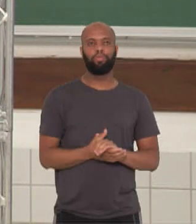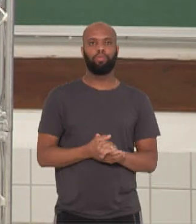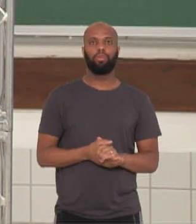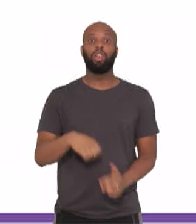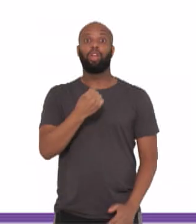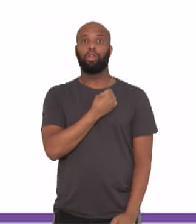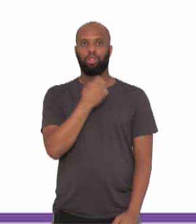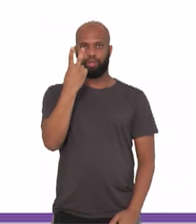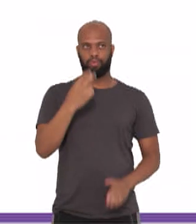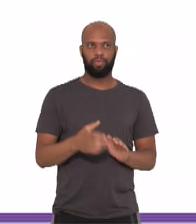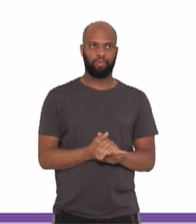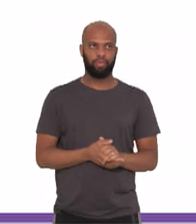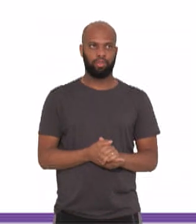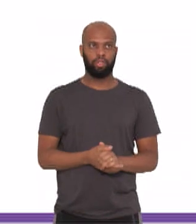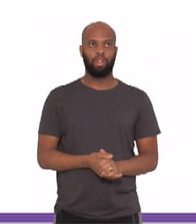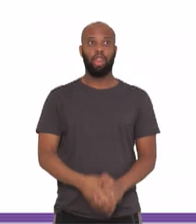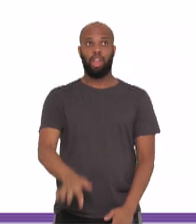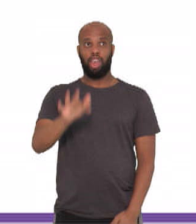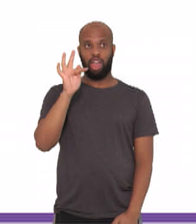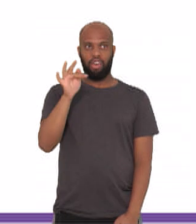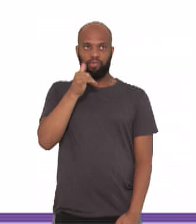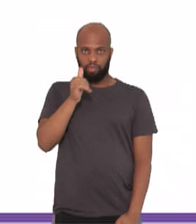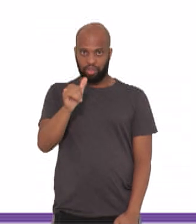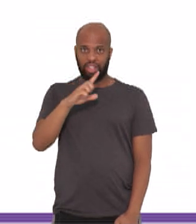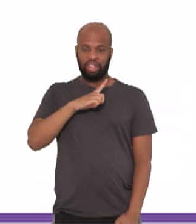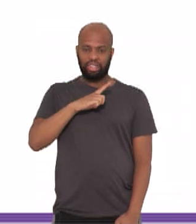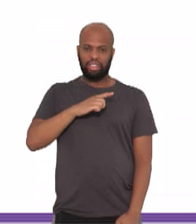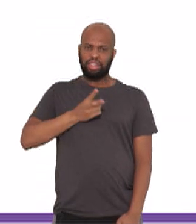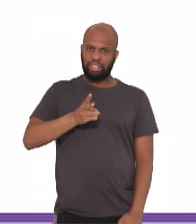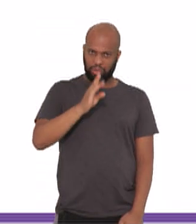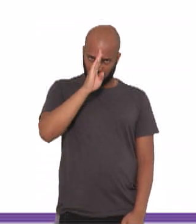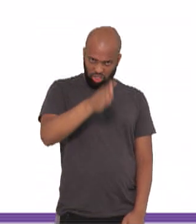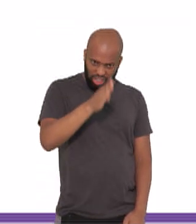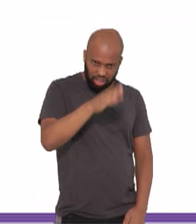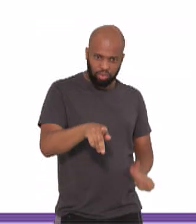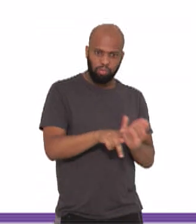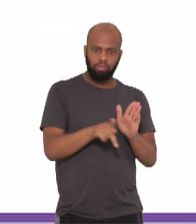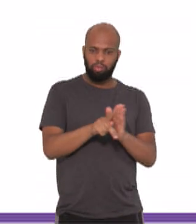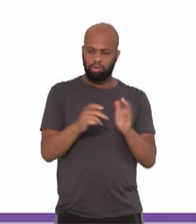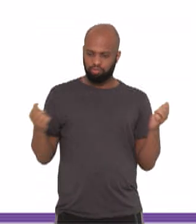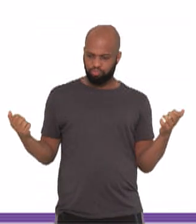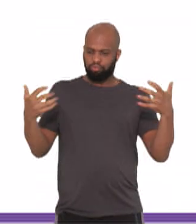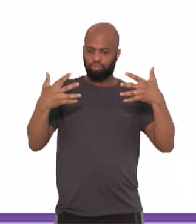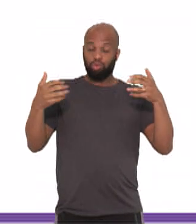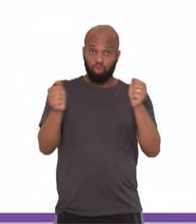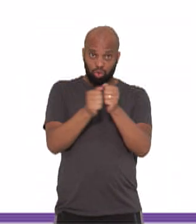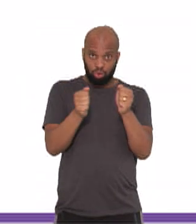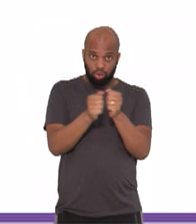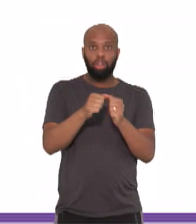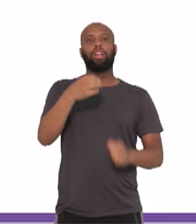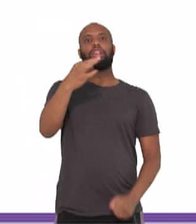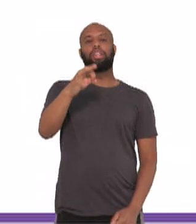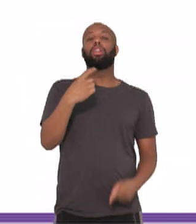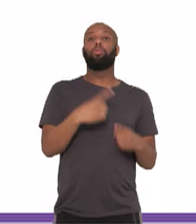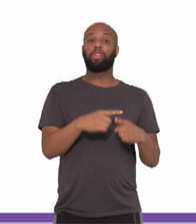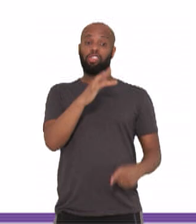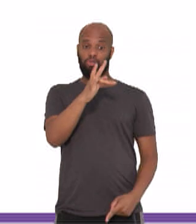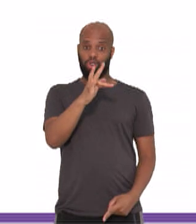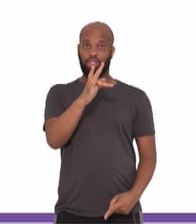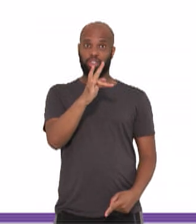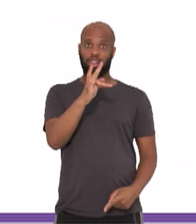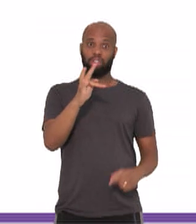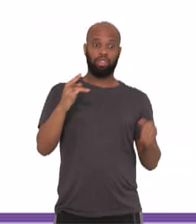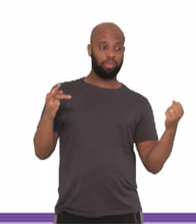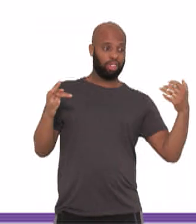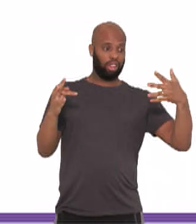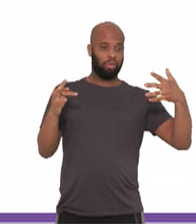2. A força elétrica possui a mesma direção do campo elétrico. Correto. Força e campo elétrico sempre têm a